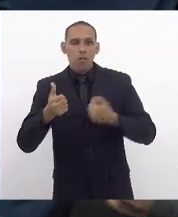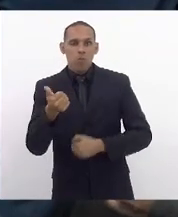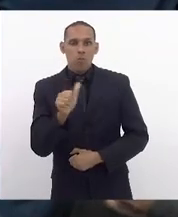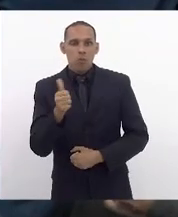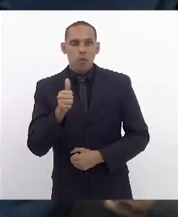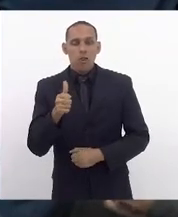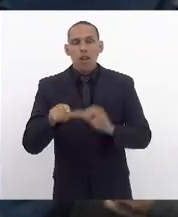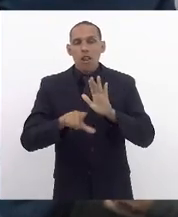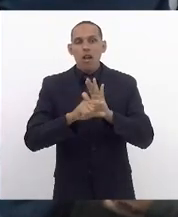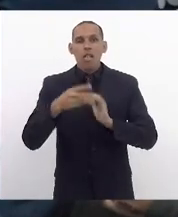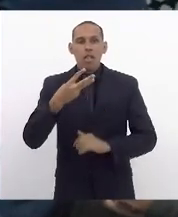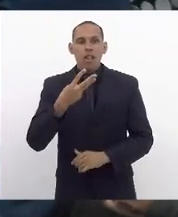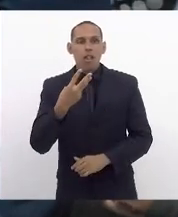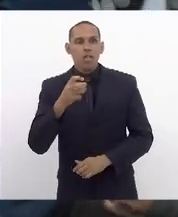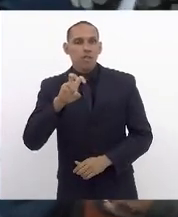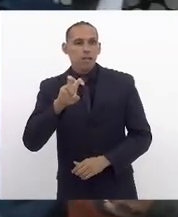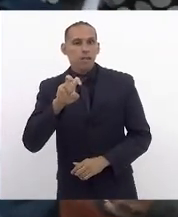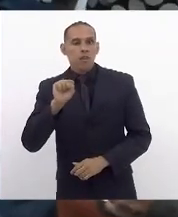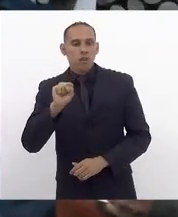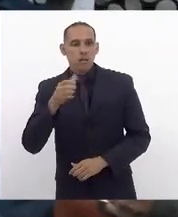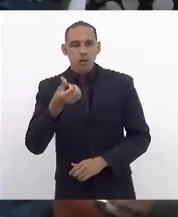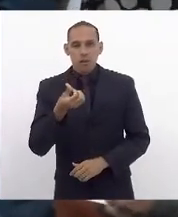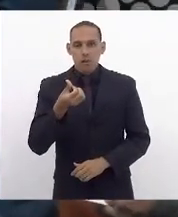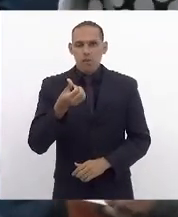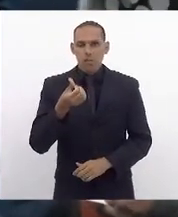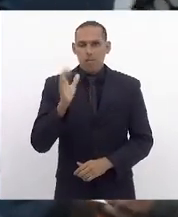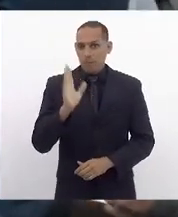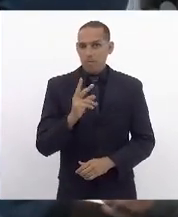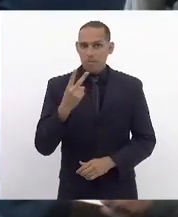Lei 3.586